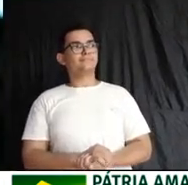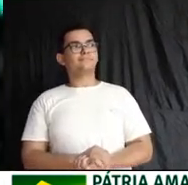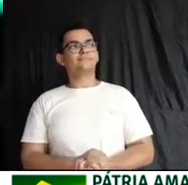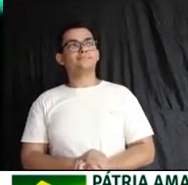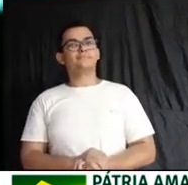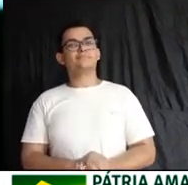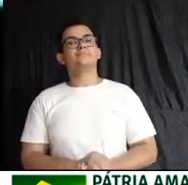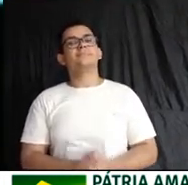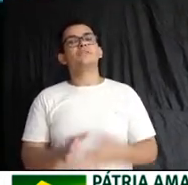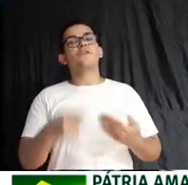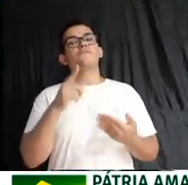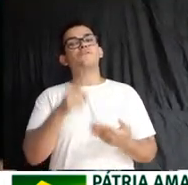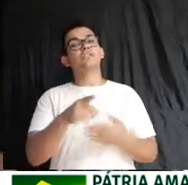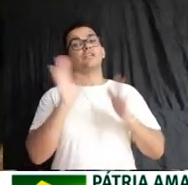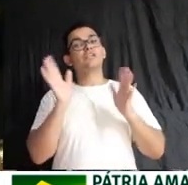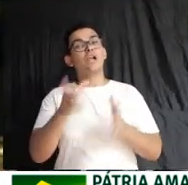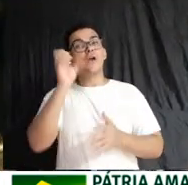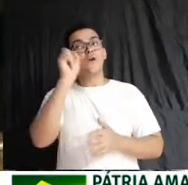Já estão prontos aí os meninos?